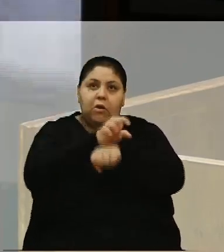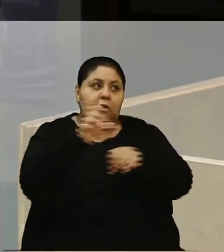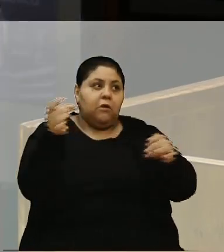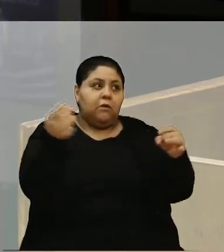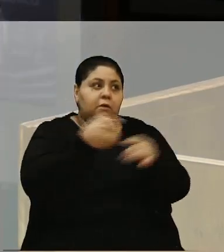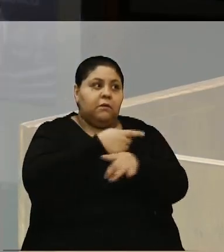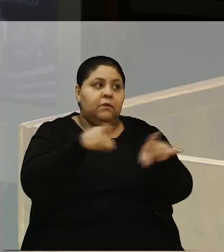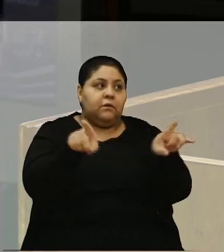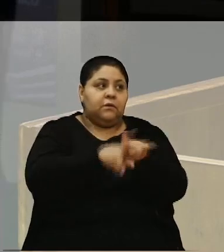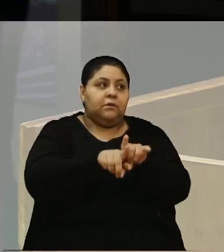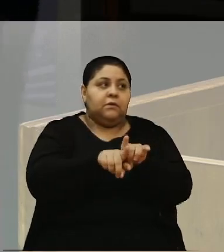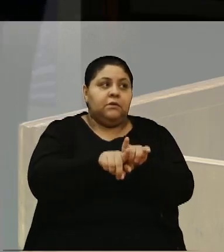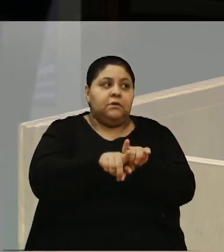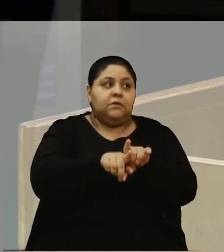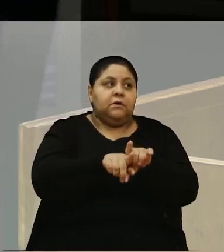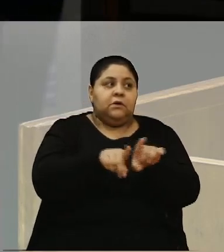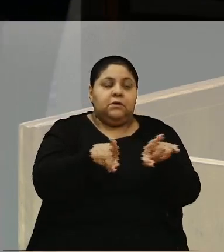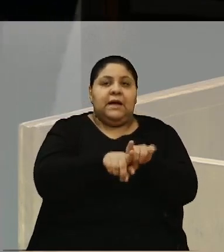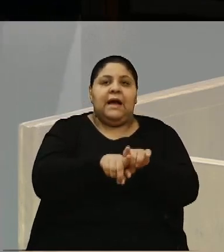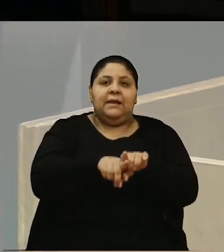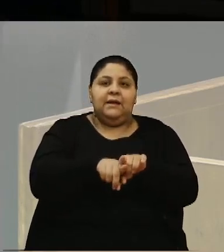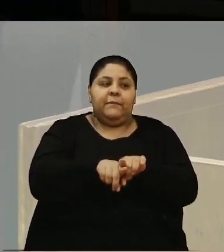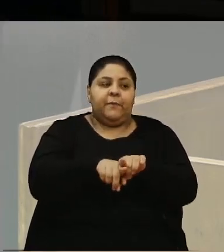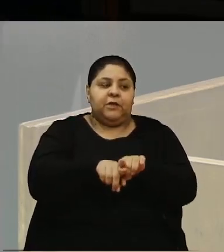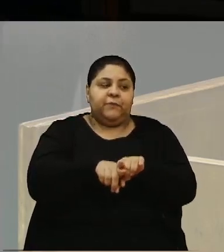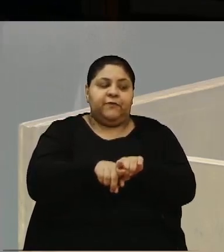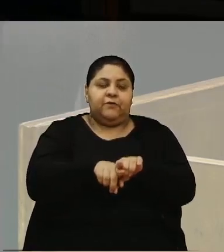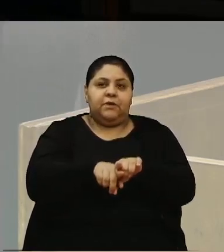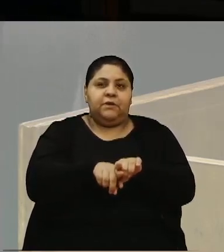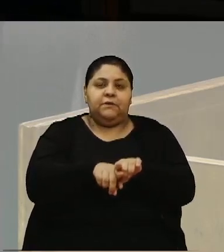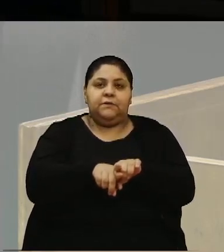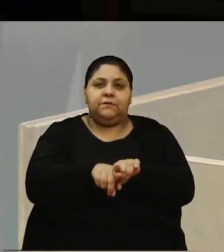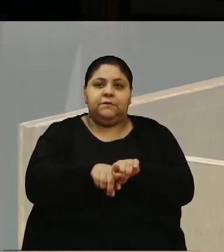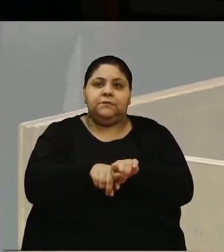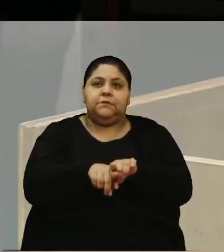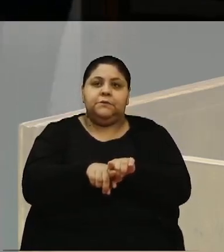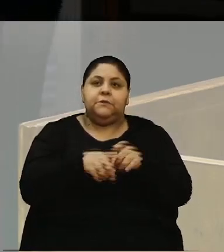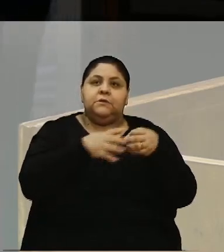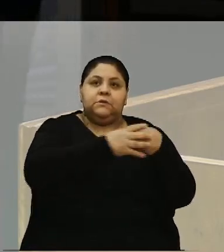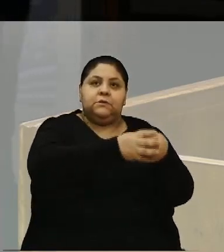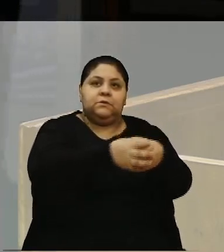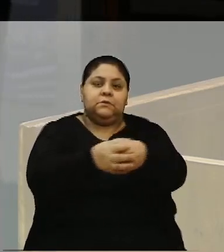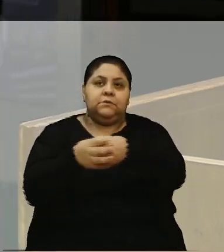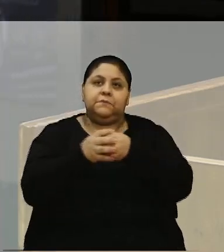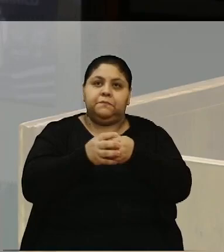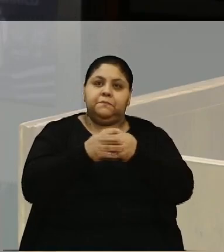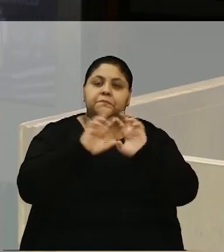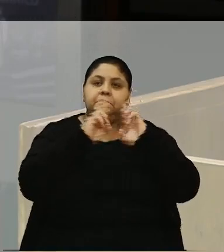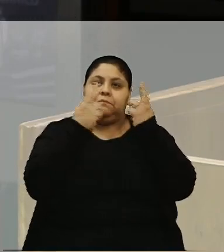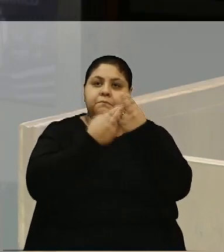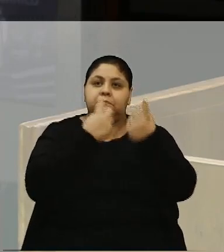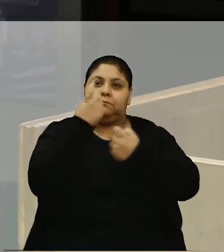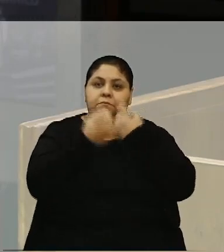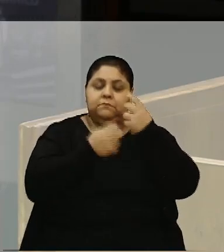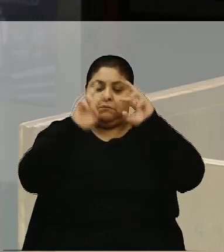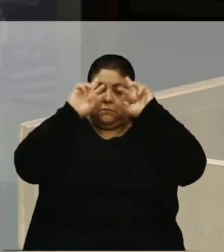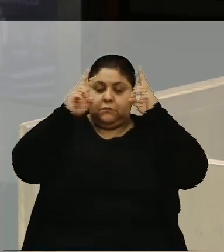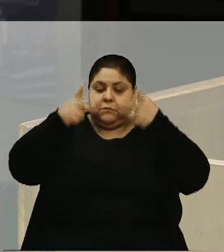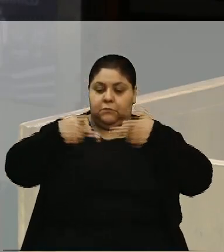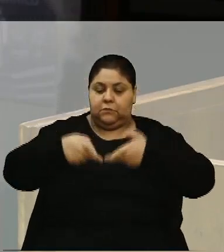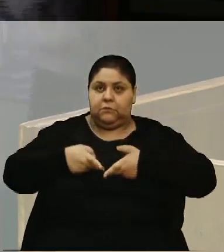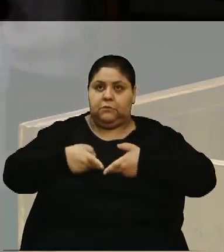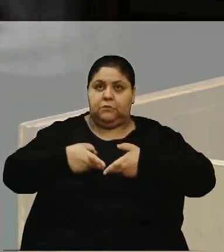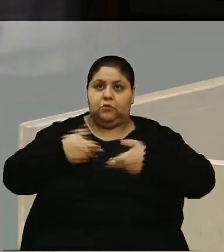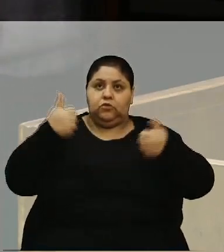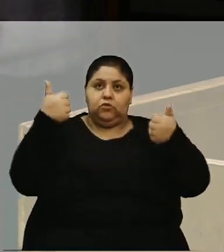para atender uma emergência dessa proporção. E aí, de um grupo de amigos que se reuniu, alguns conhecidos, outros não, na frente de um